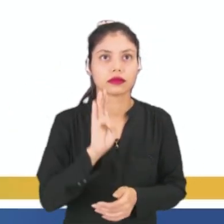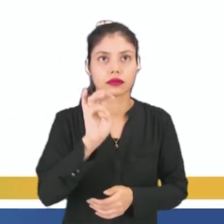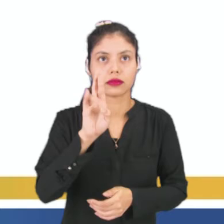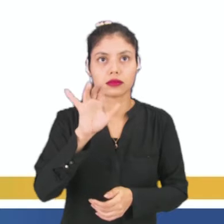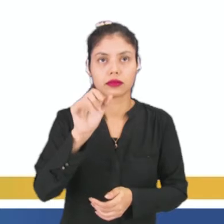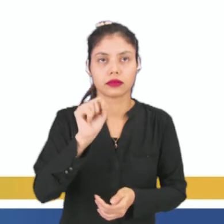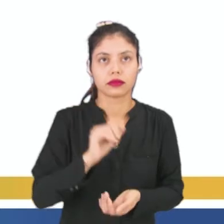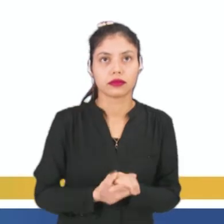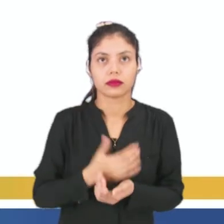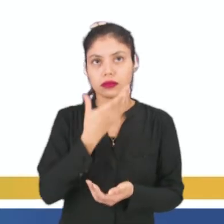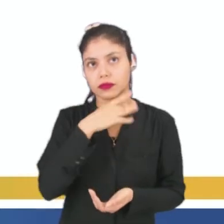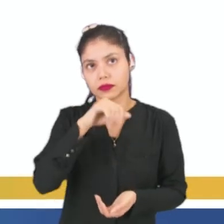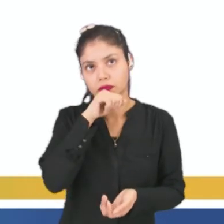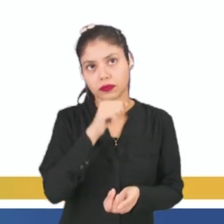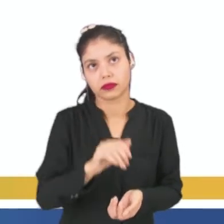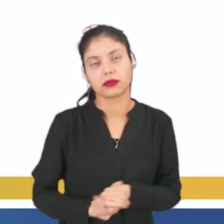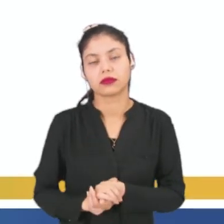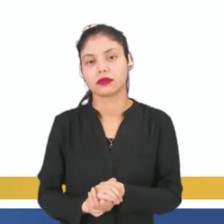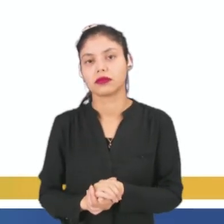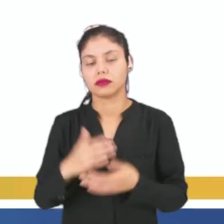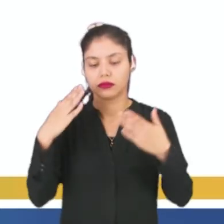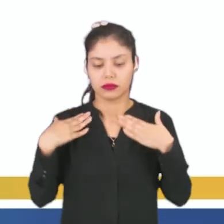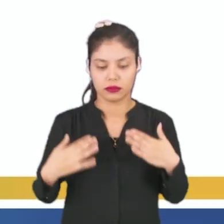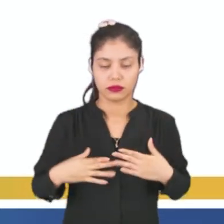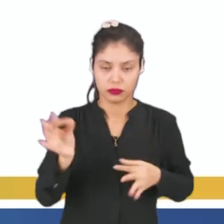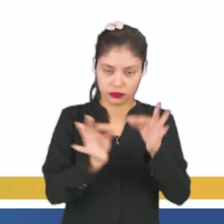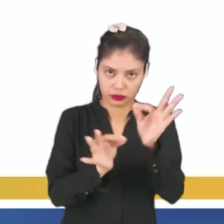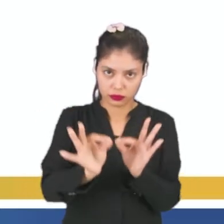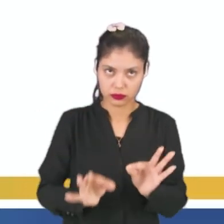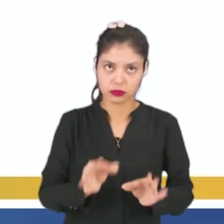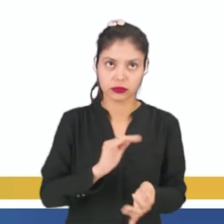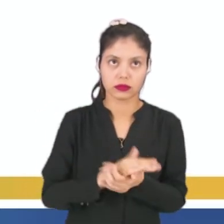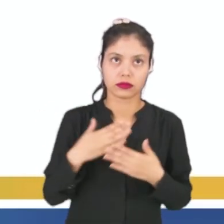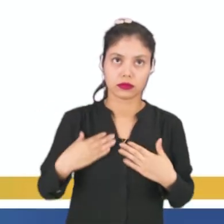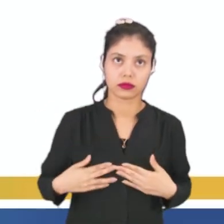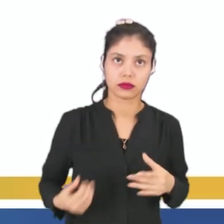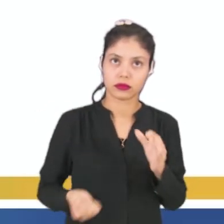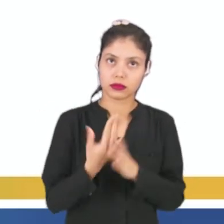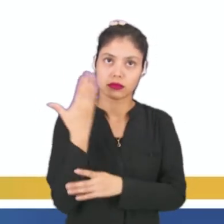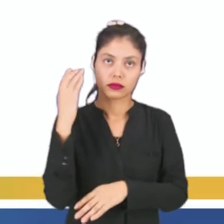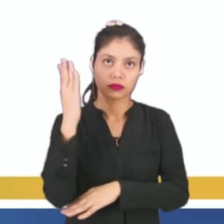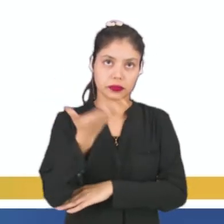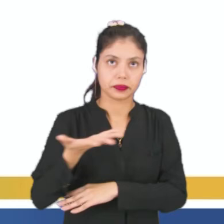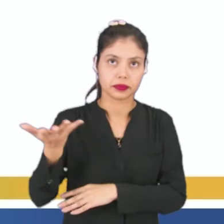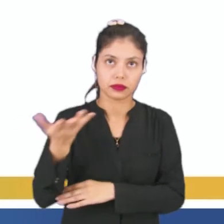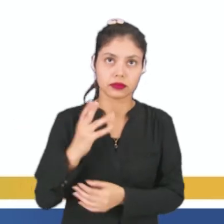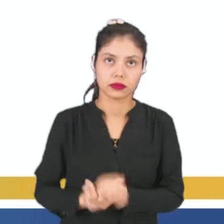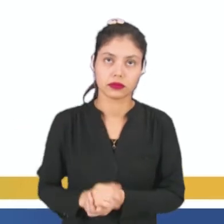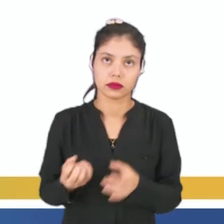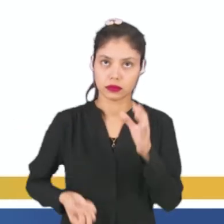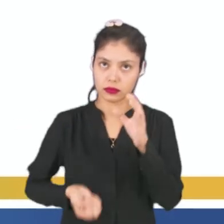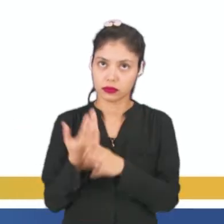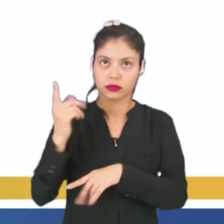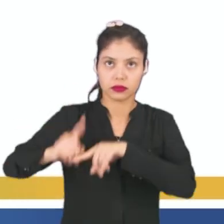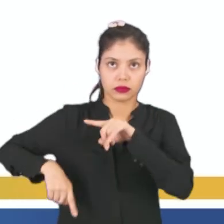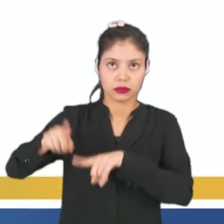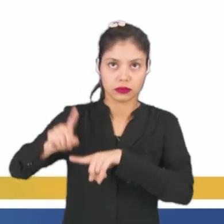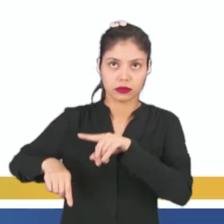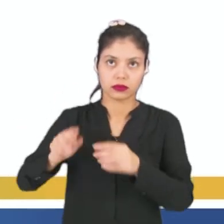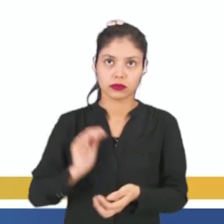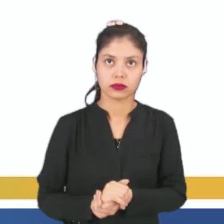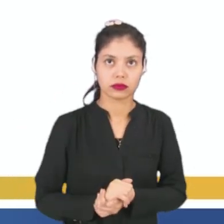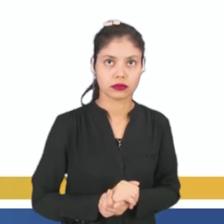vai ser o pai da anatomia, ele vai desenvolver esses métodos. Surgem as ciências básicas, né, que vão buscar